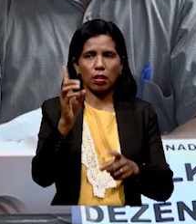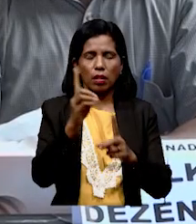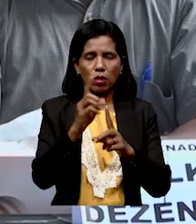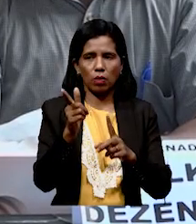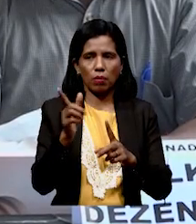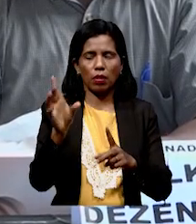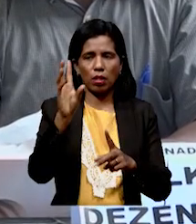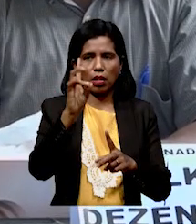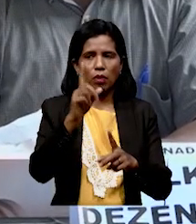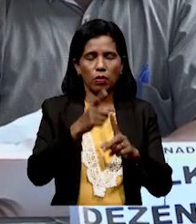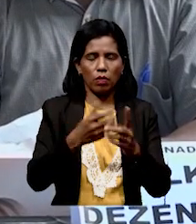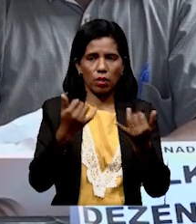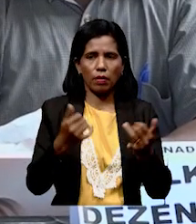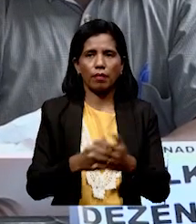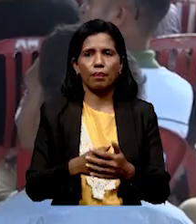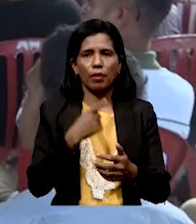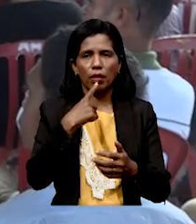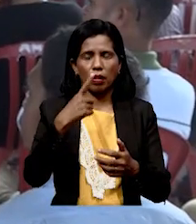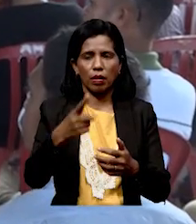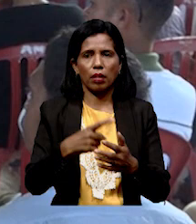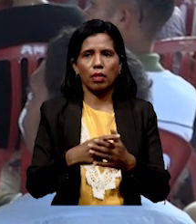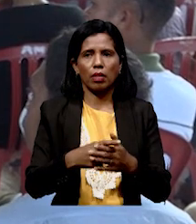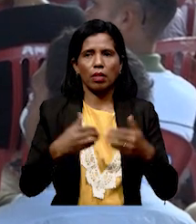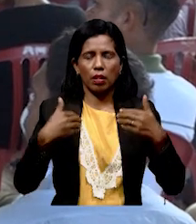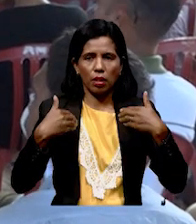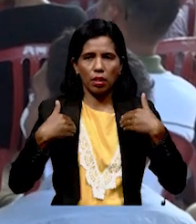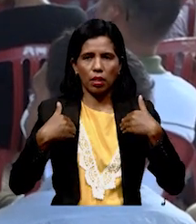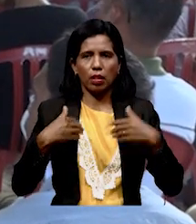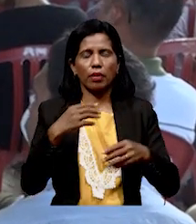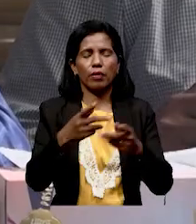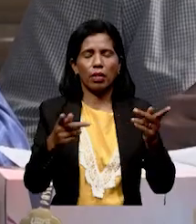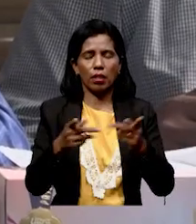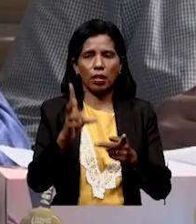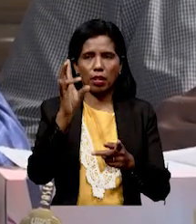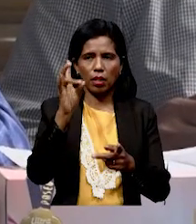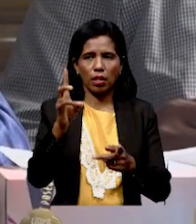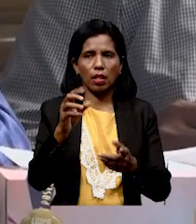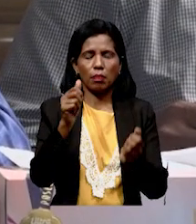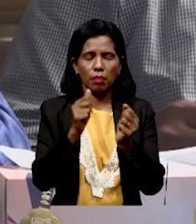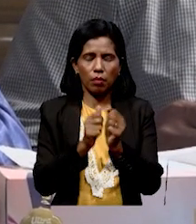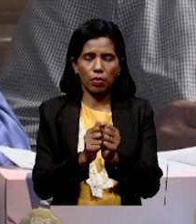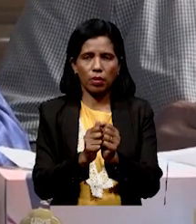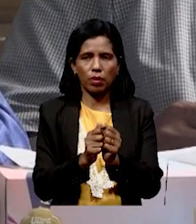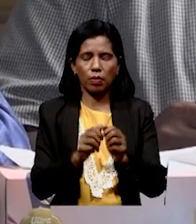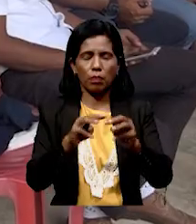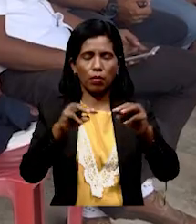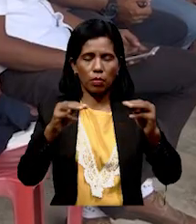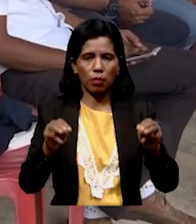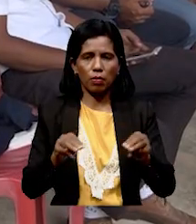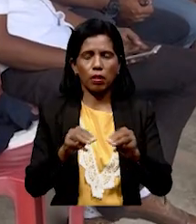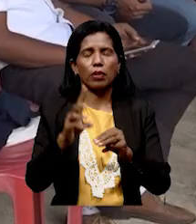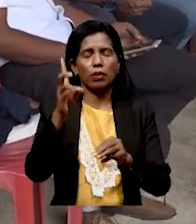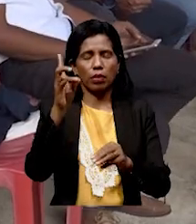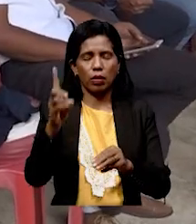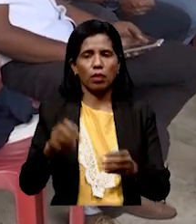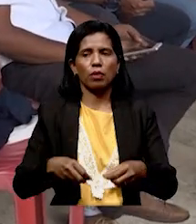Tuir portavoz AXA Euclides Carvalho iha movimento nen mak hamahan an iha AXA no movimento neng ne se fo apoio